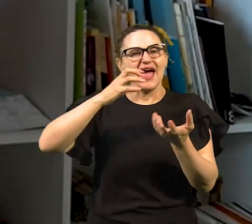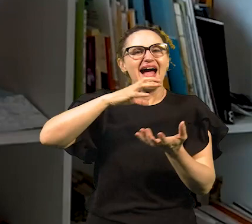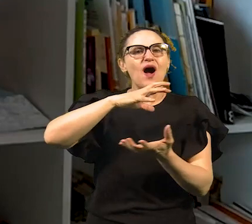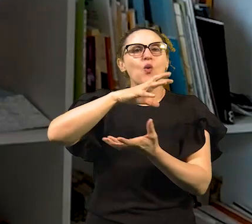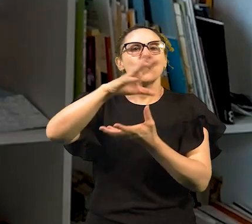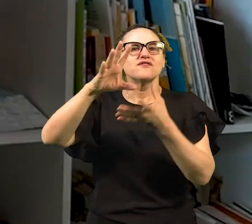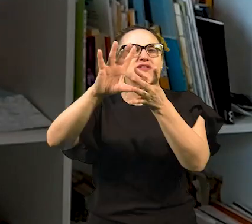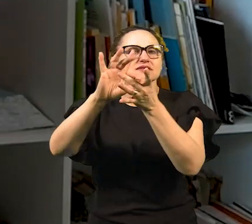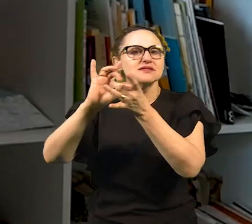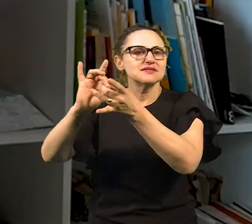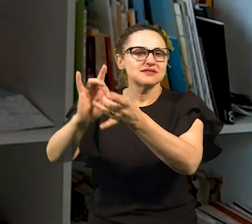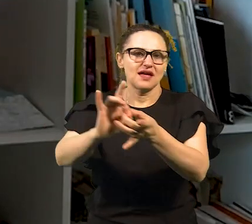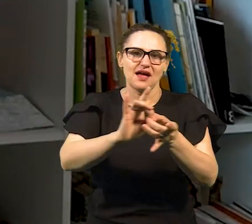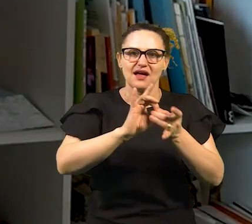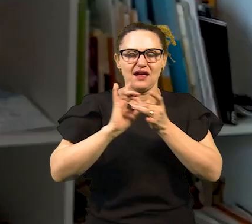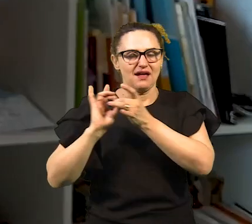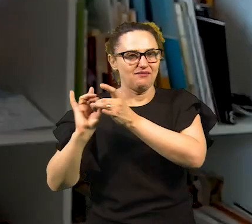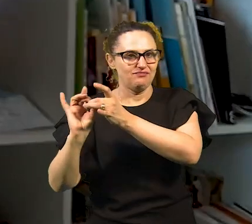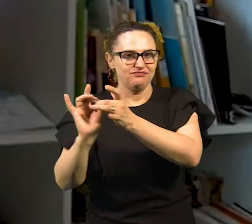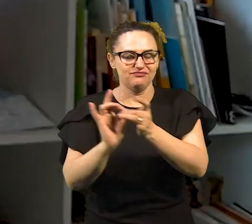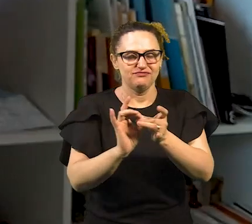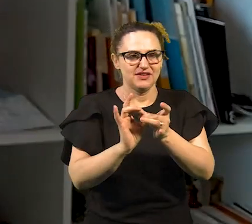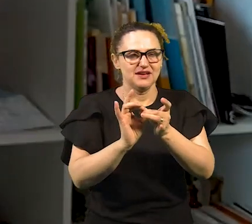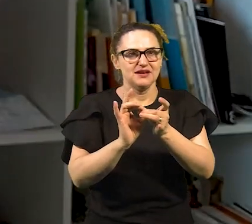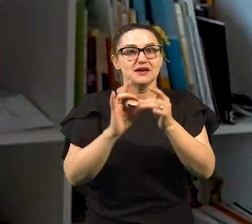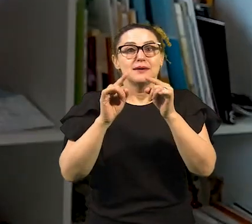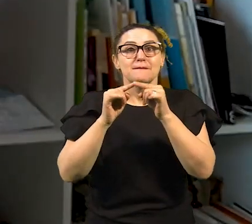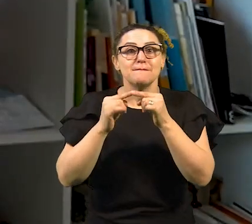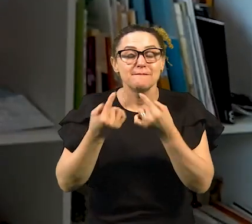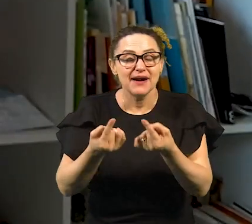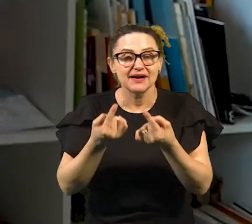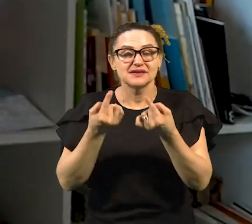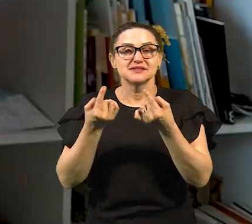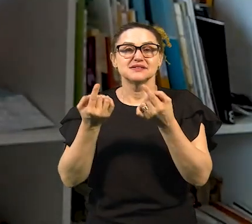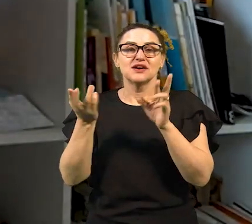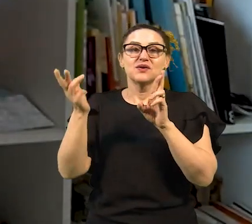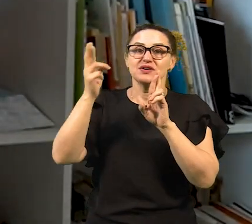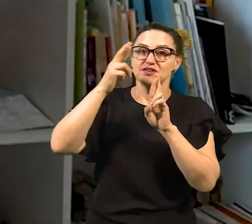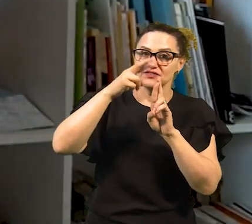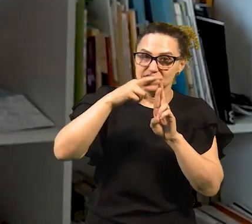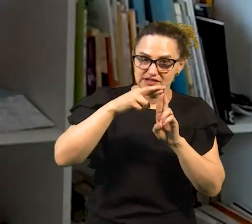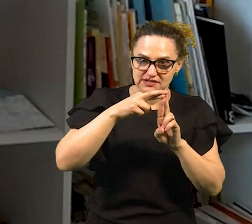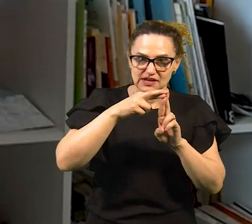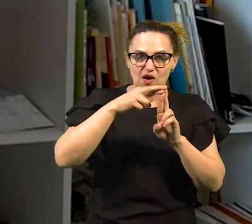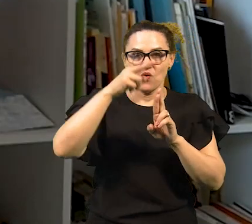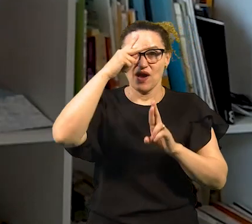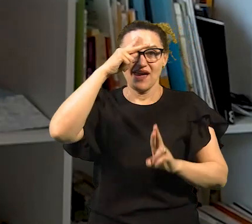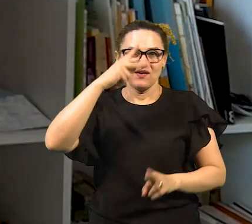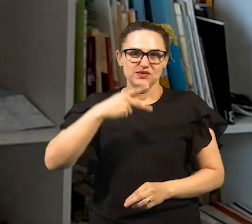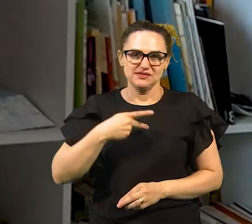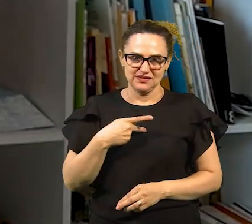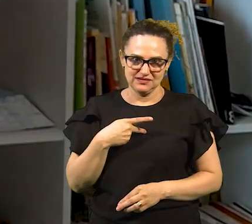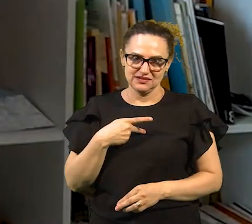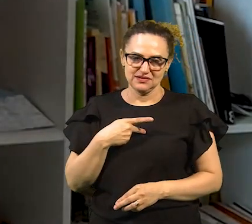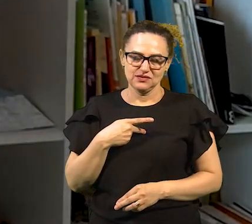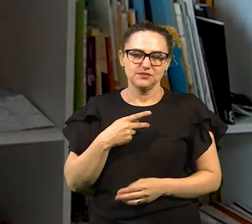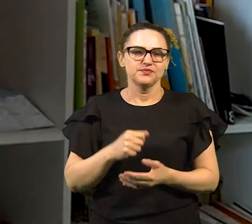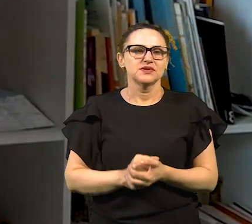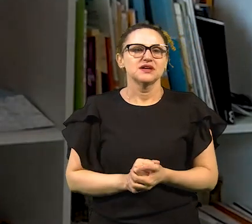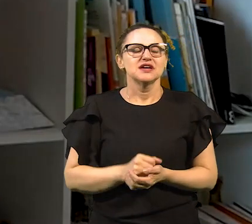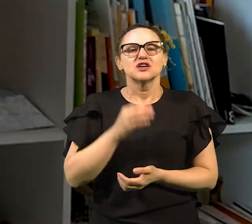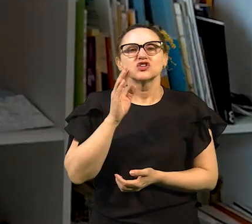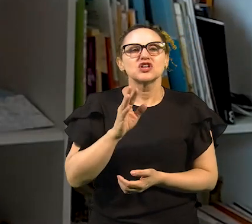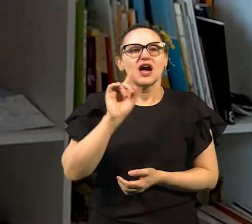hoje nós entendemos nada mais é do que esse referencial eurocêntrico, que é o que formou muitos desses poetas. A poesia simbolista,